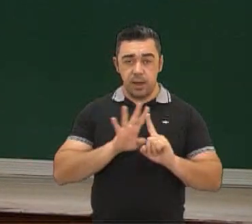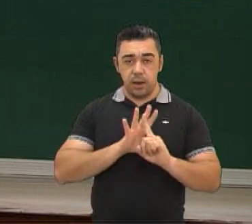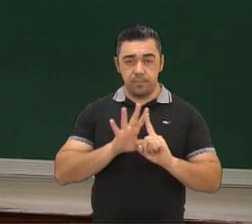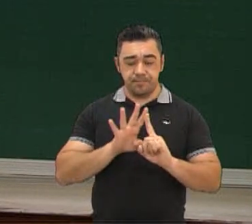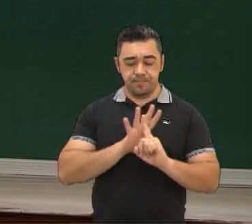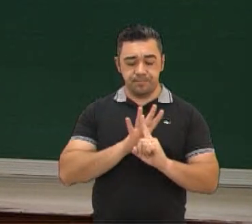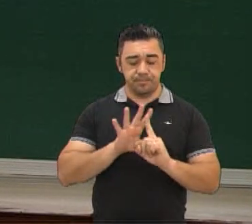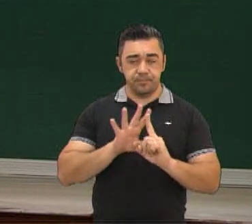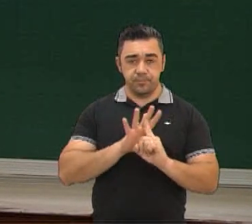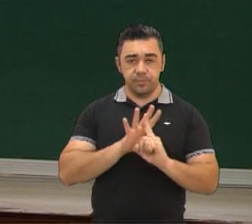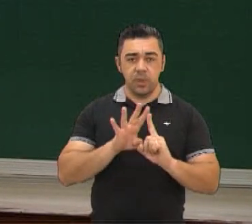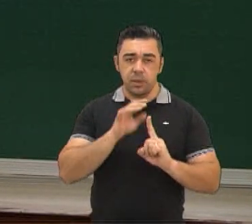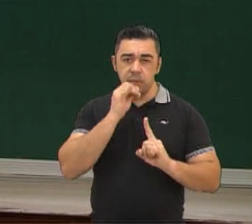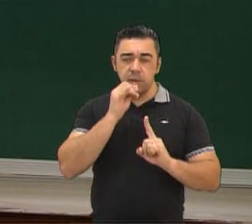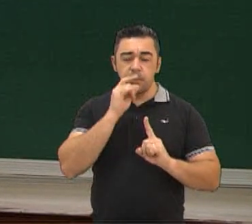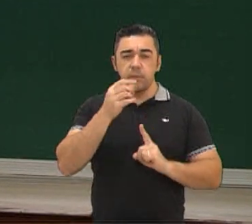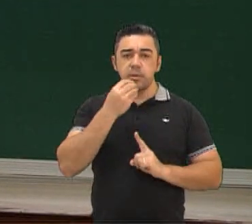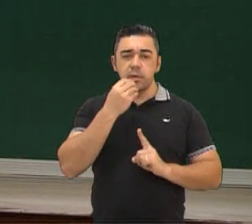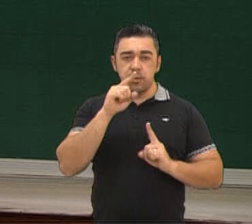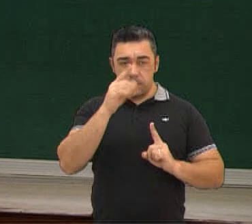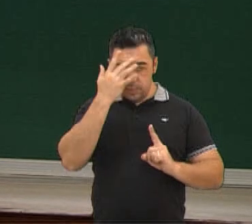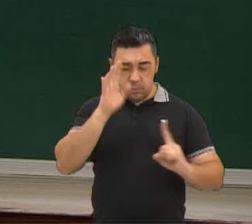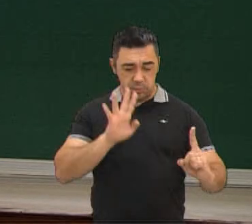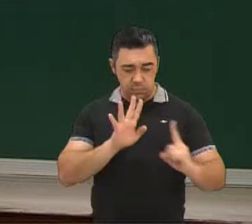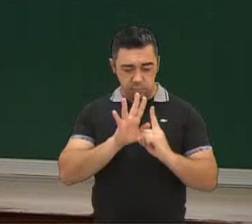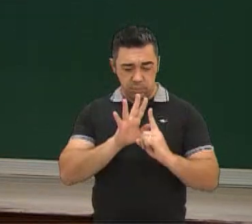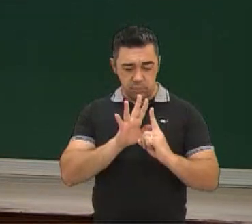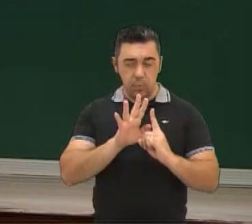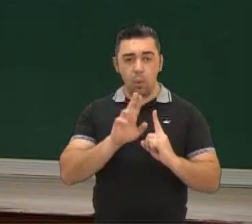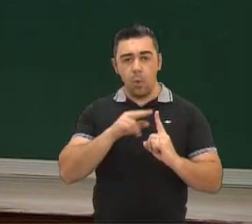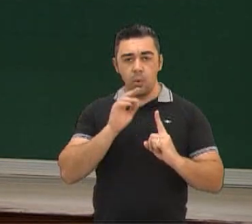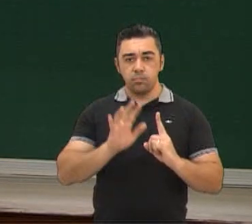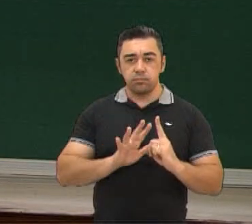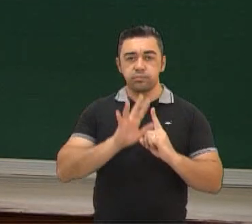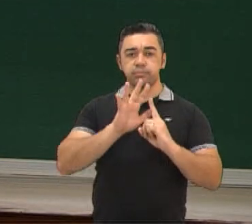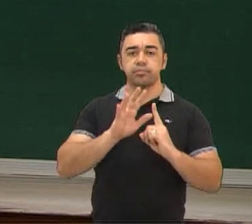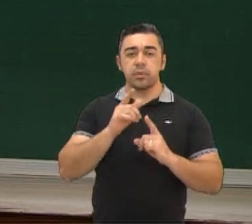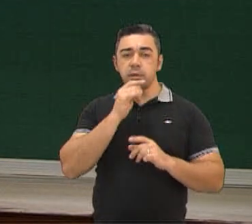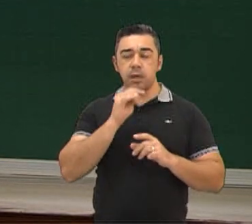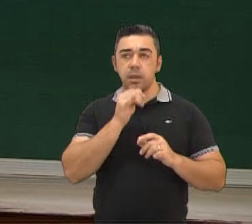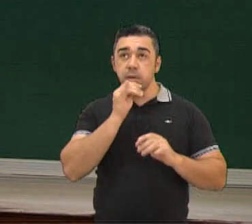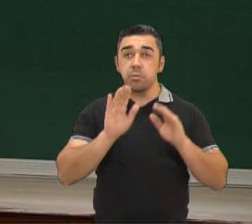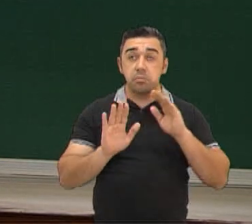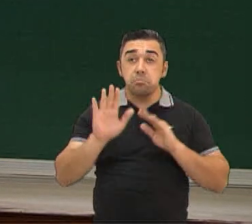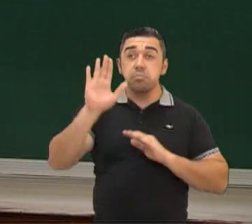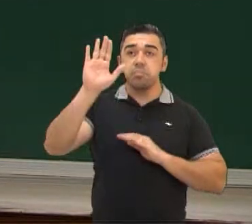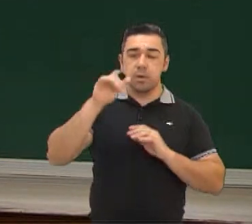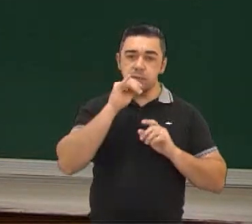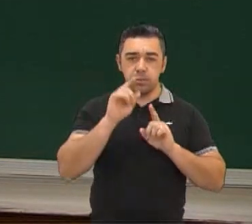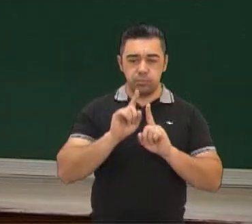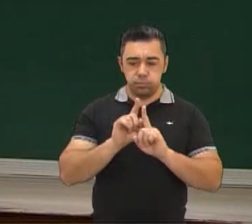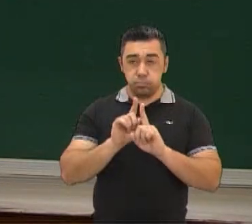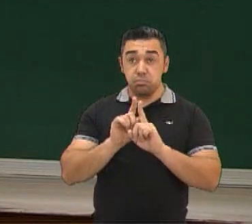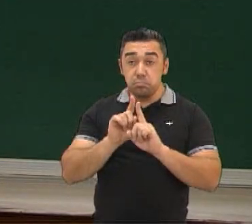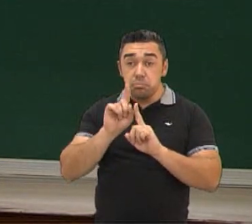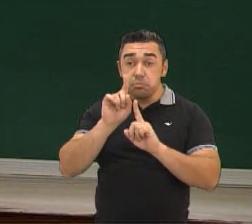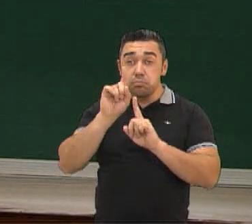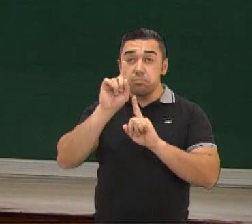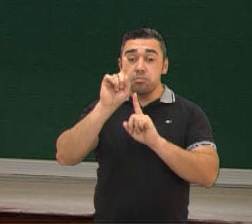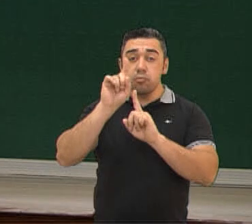que o defensor impede que o adversário receba a bola. Então, veio um passe para o jogador e